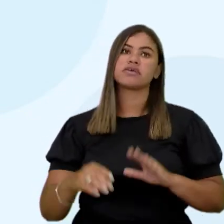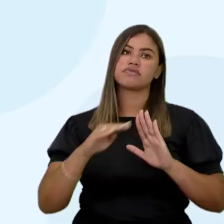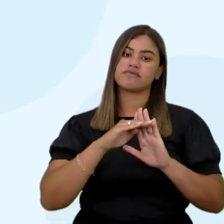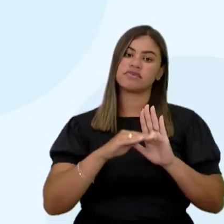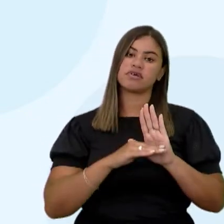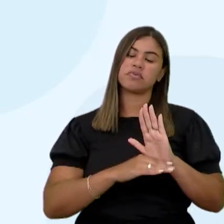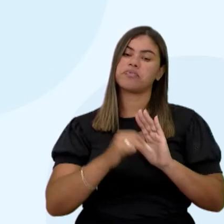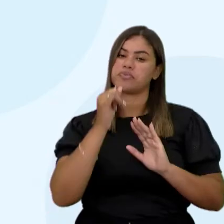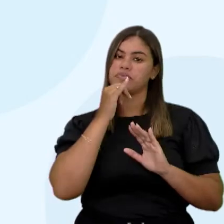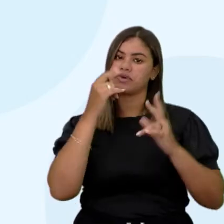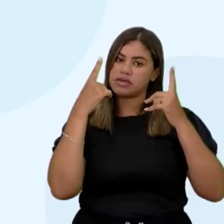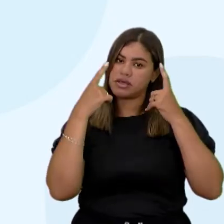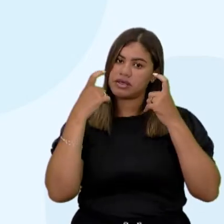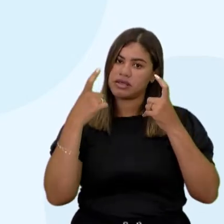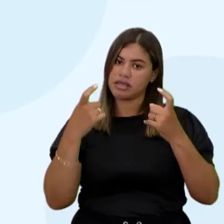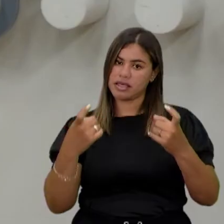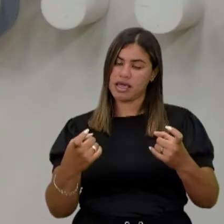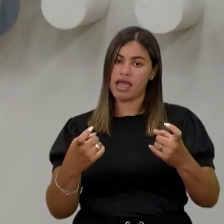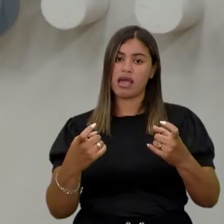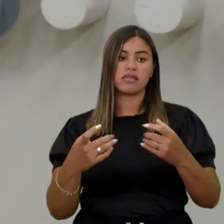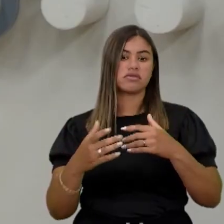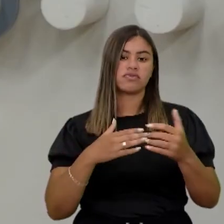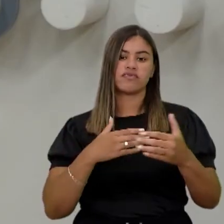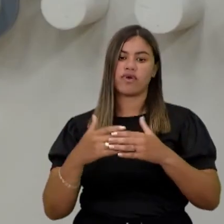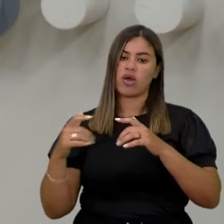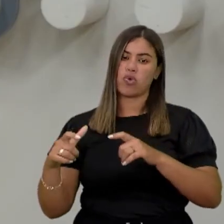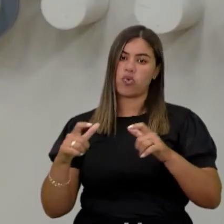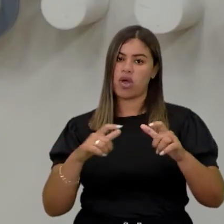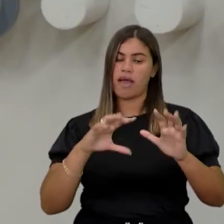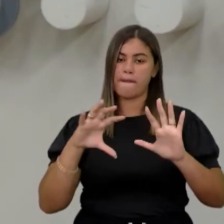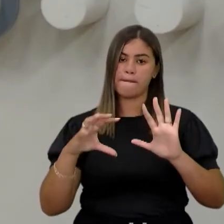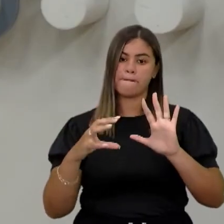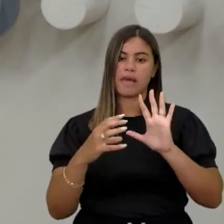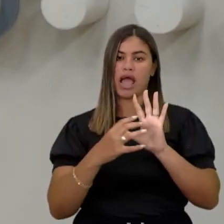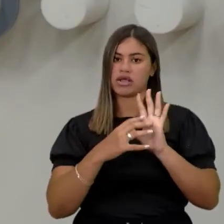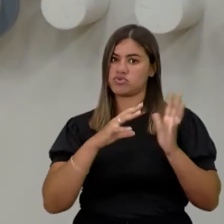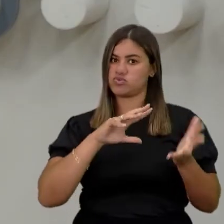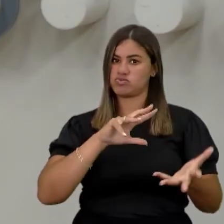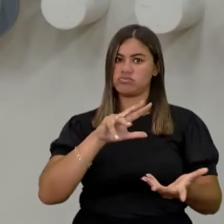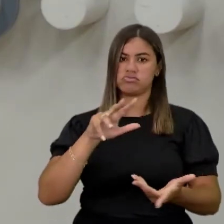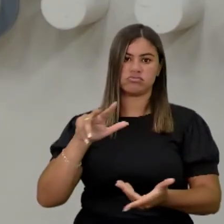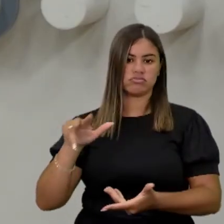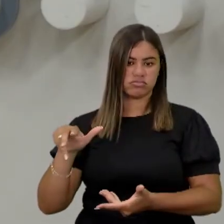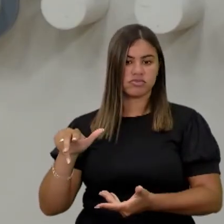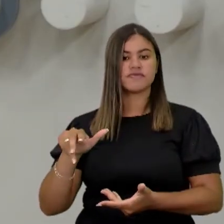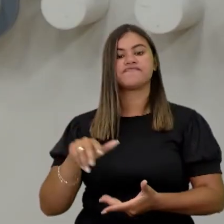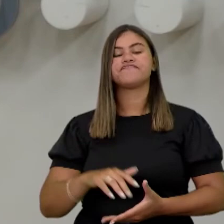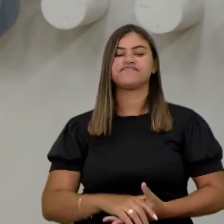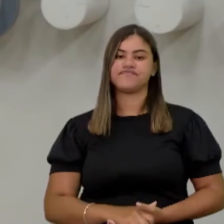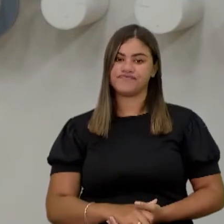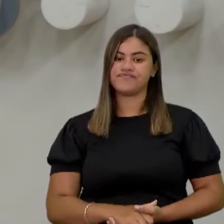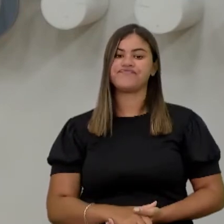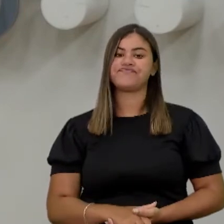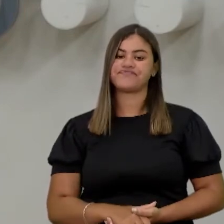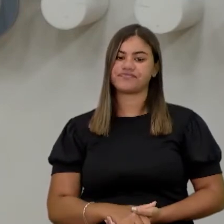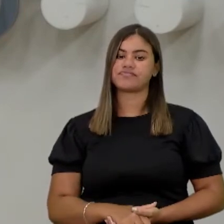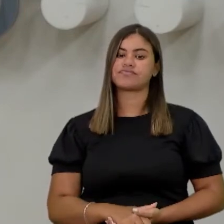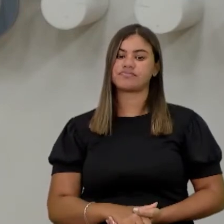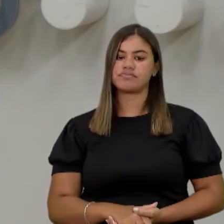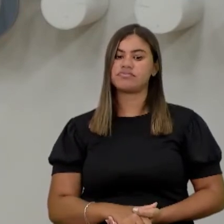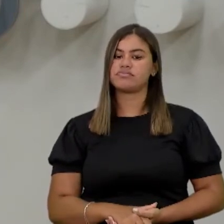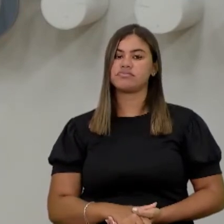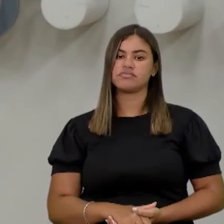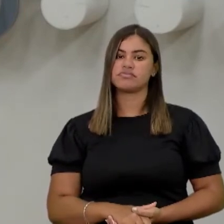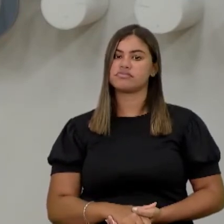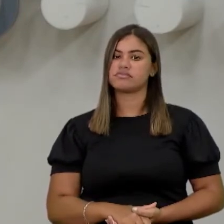guerra, independentemente de onde é a guerra, ela afeta ainda mais um mundo globalizado que a gente está hoje. Uma guerra, qualquer